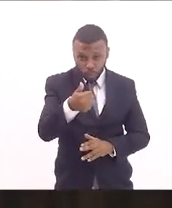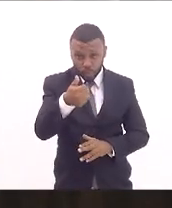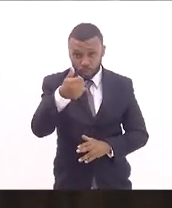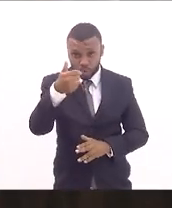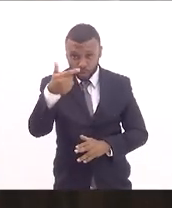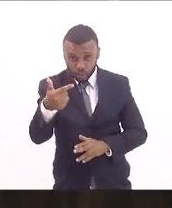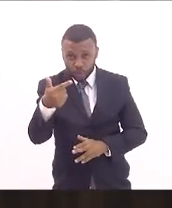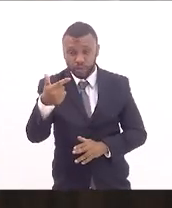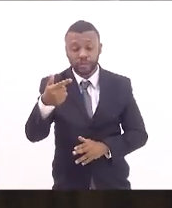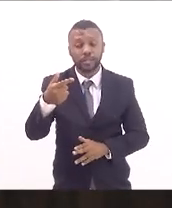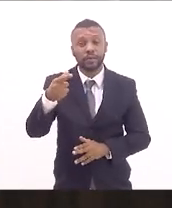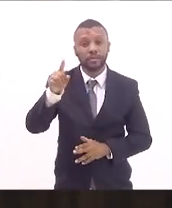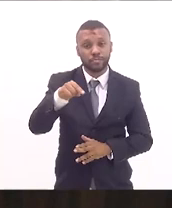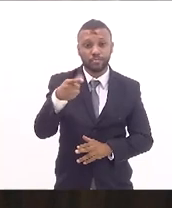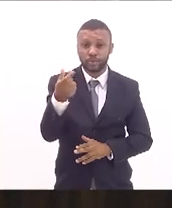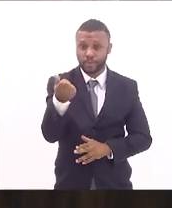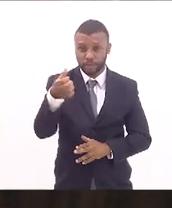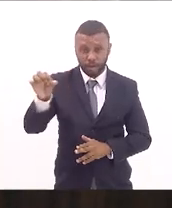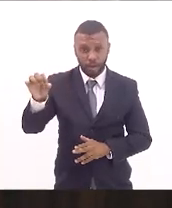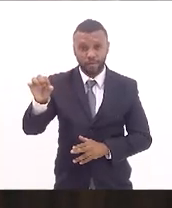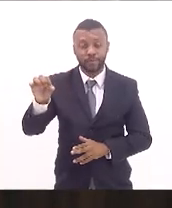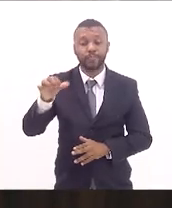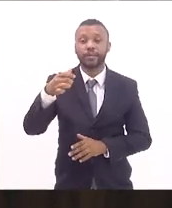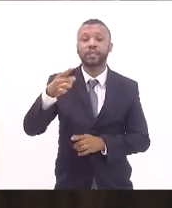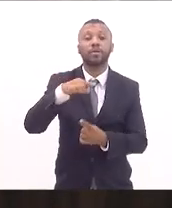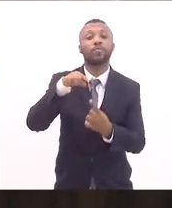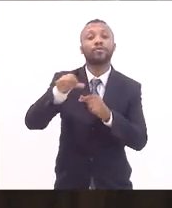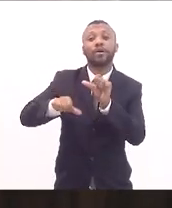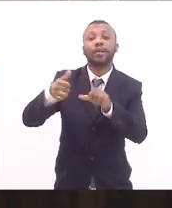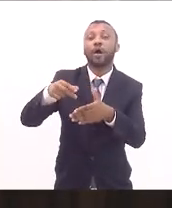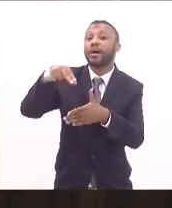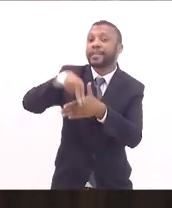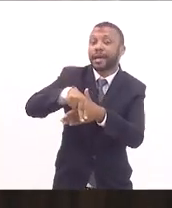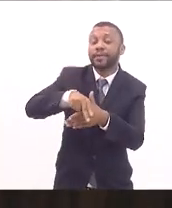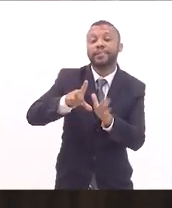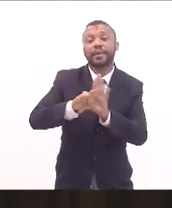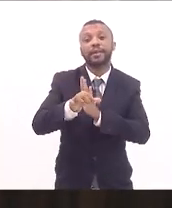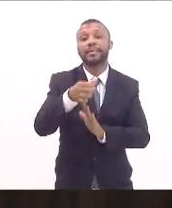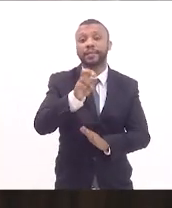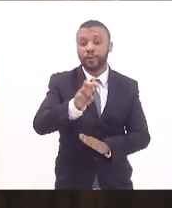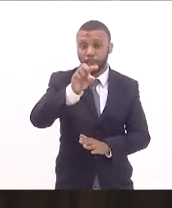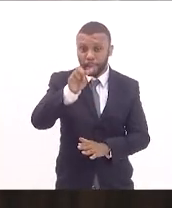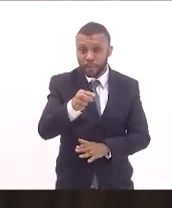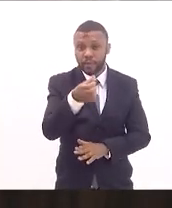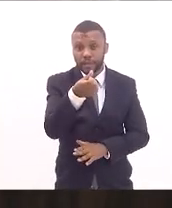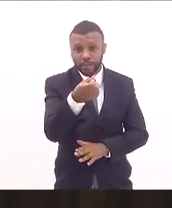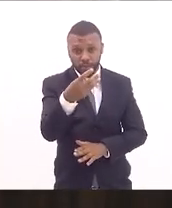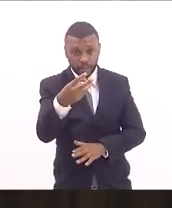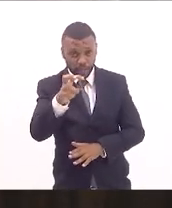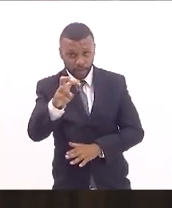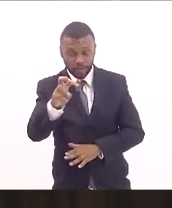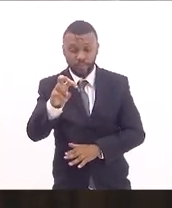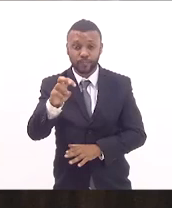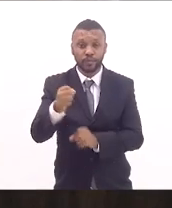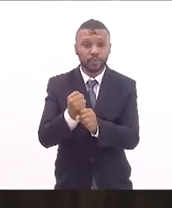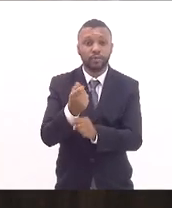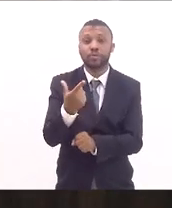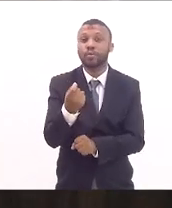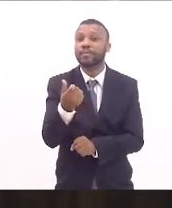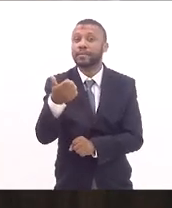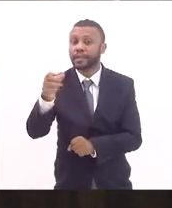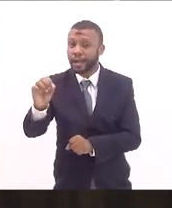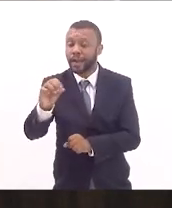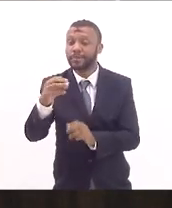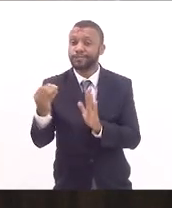de autoria Deputado Dr deodalto que altera o anexo da Lei 5.645 sei de Janeiro 2010 E inclui no calendário